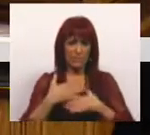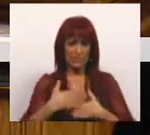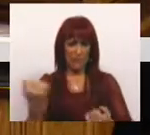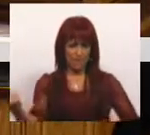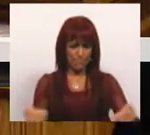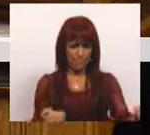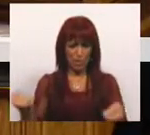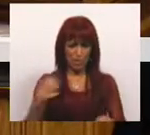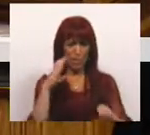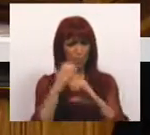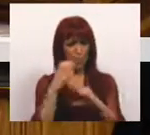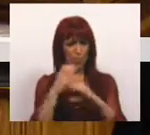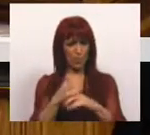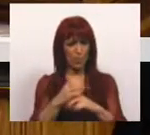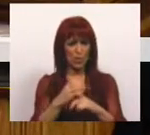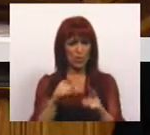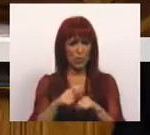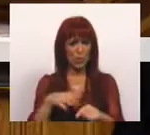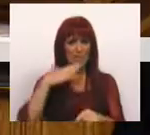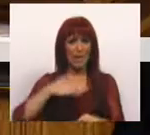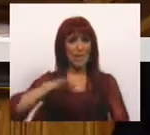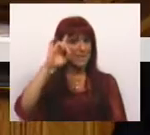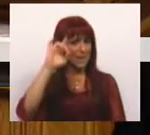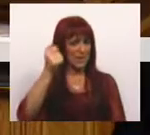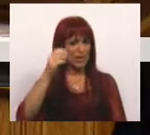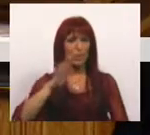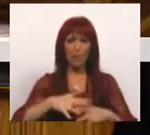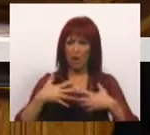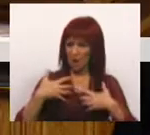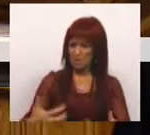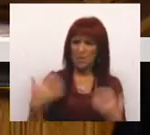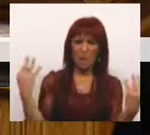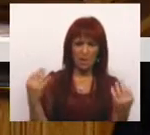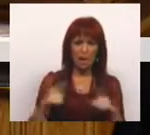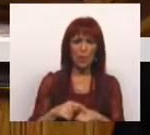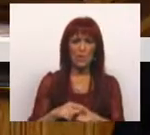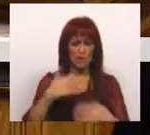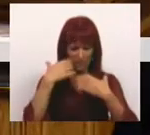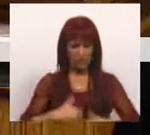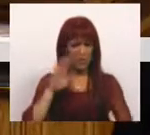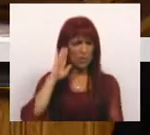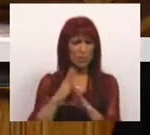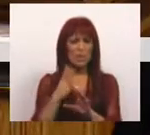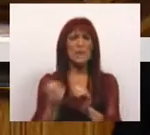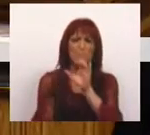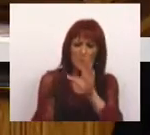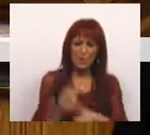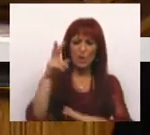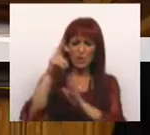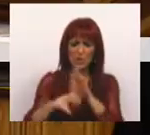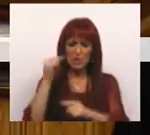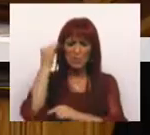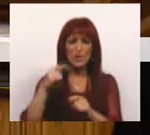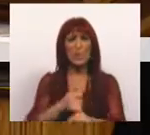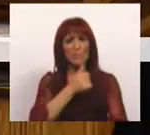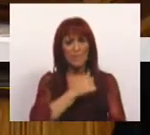de motoristas de veículos pesados nos 65 anos, devido ao seu desgaste físico e psicológico, assim como a criação de um regime especial